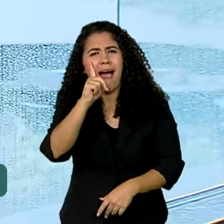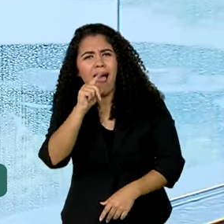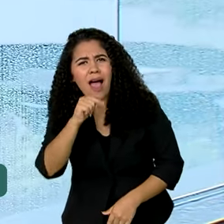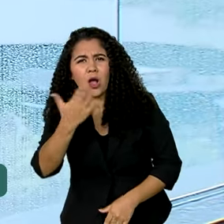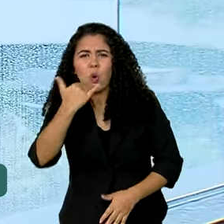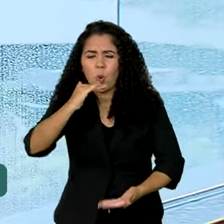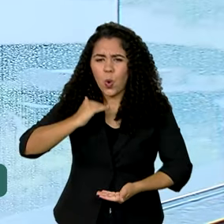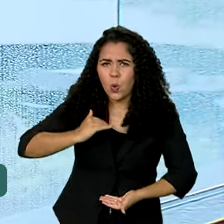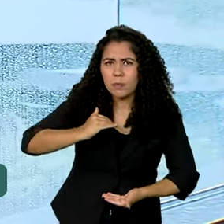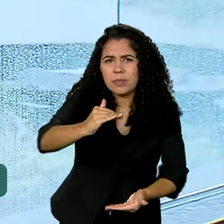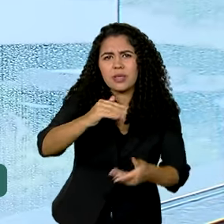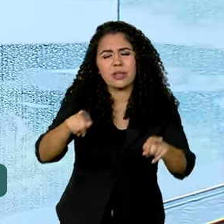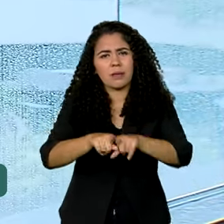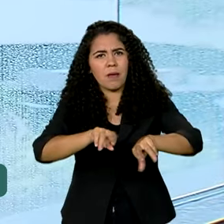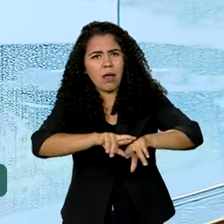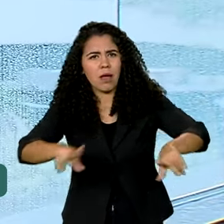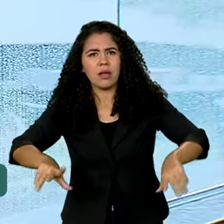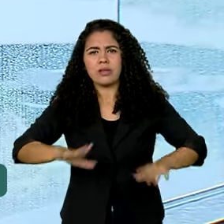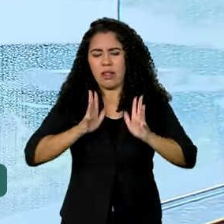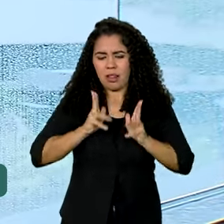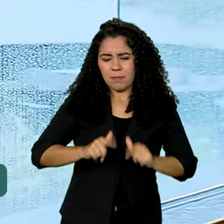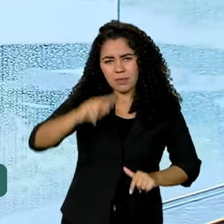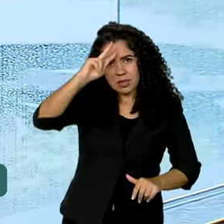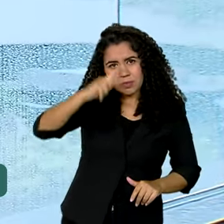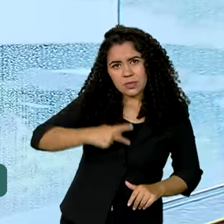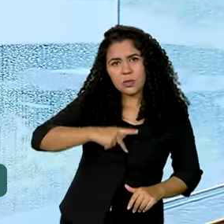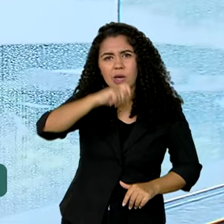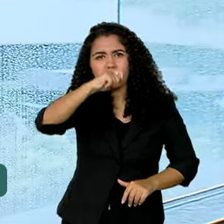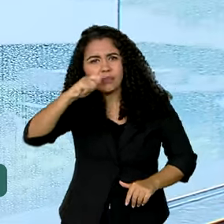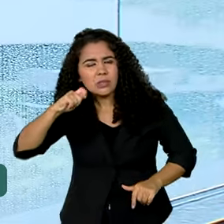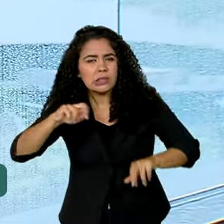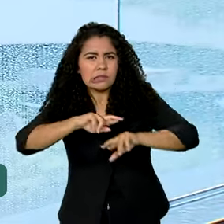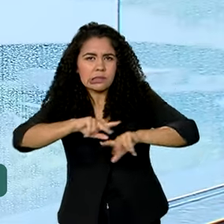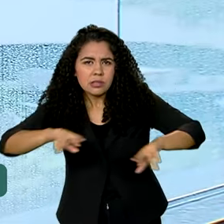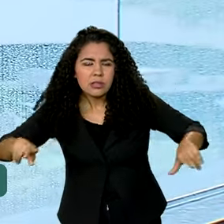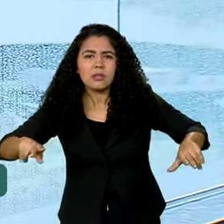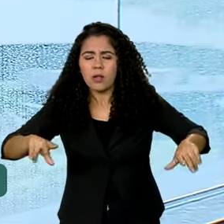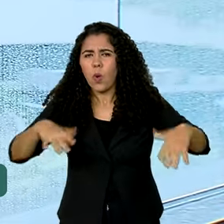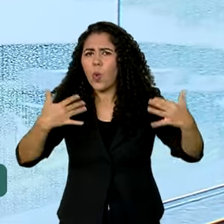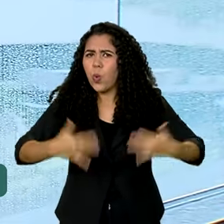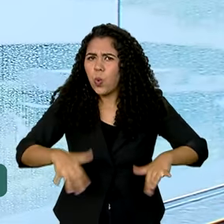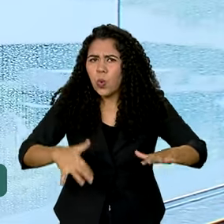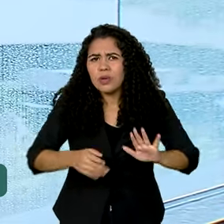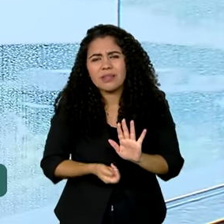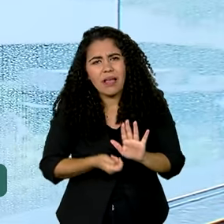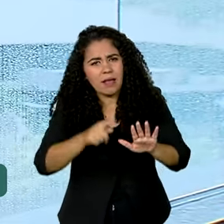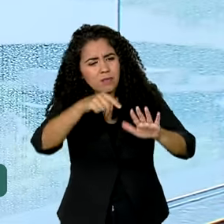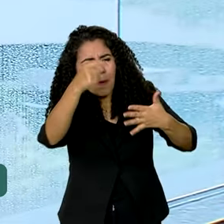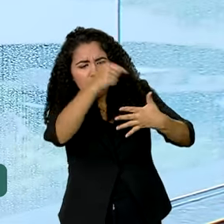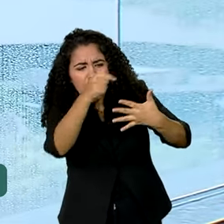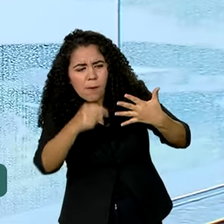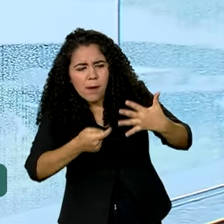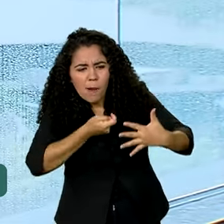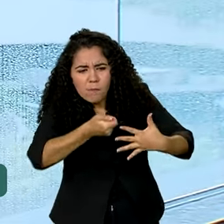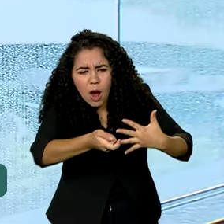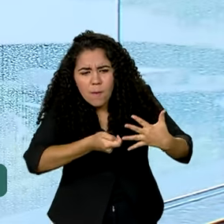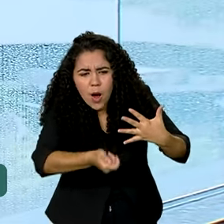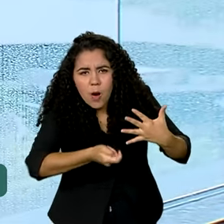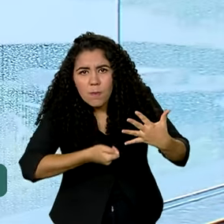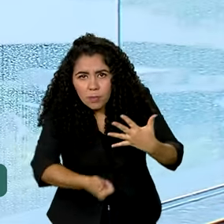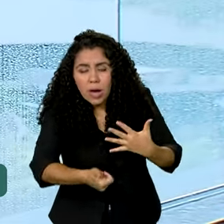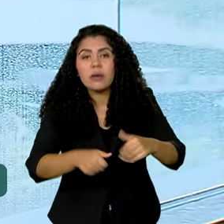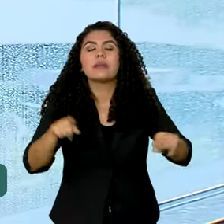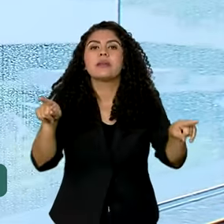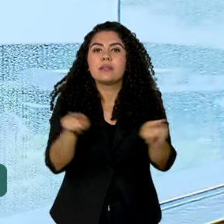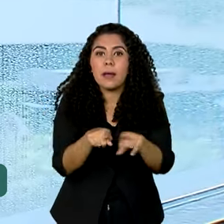básica, itens de higiene pessoal, de limpeza, é uma lista grande de donativos entregues. O mesmo acontece